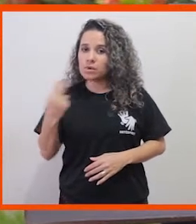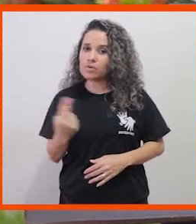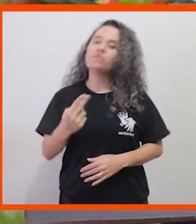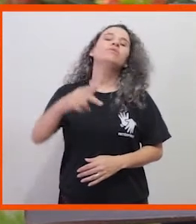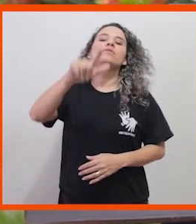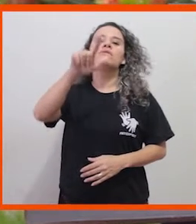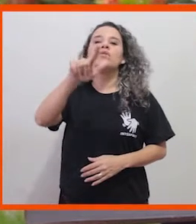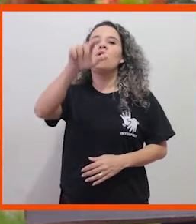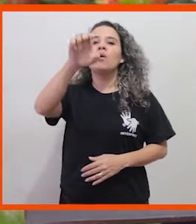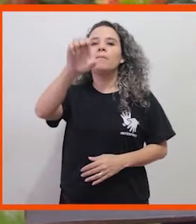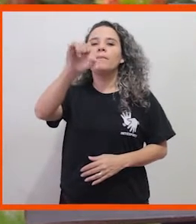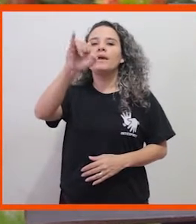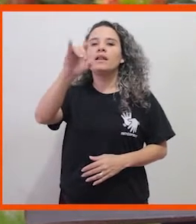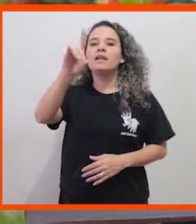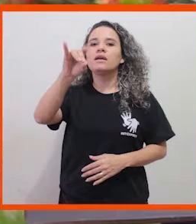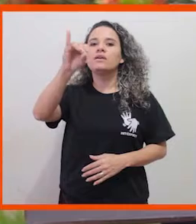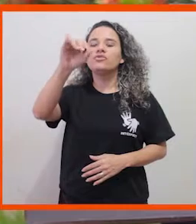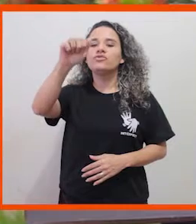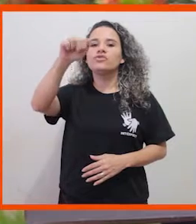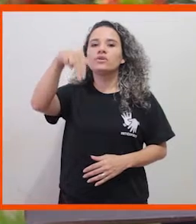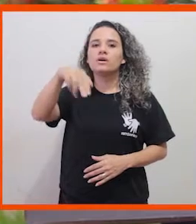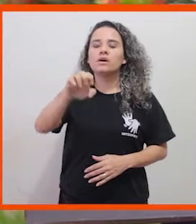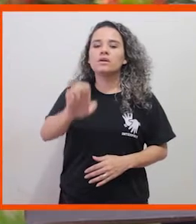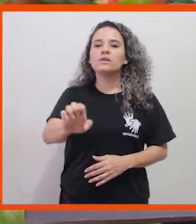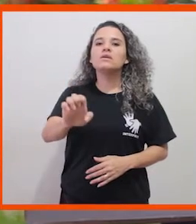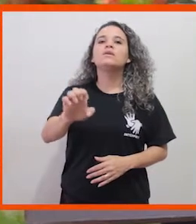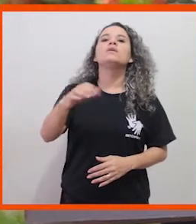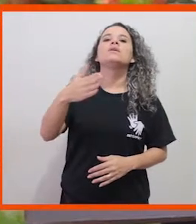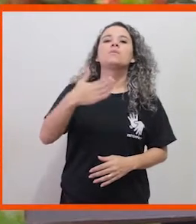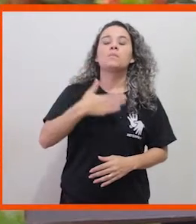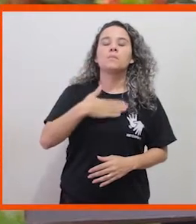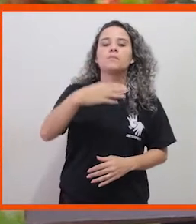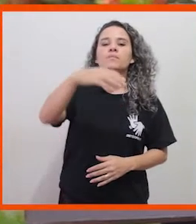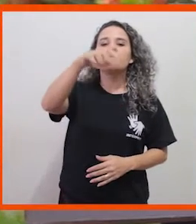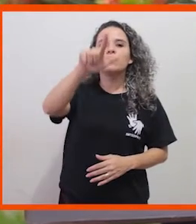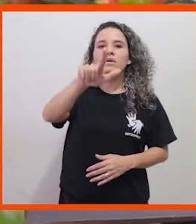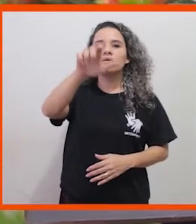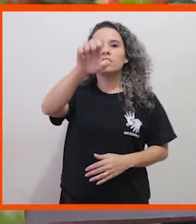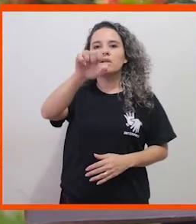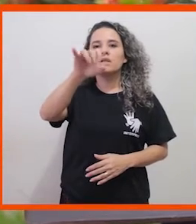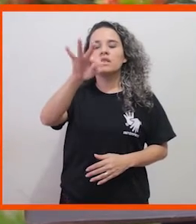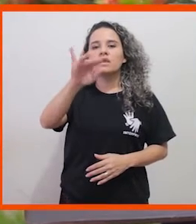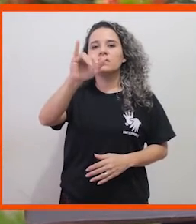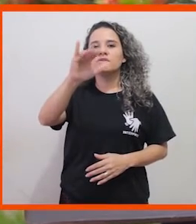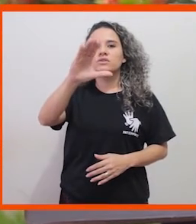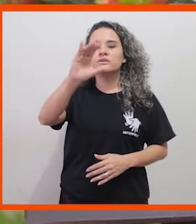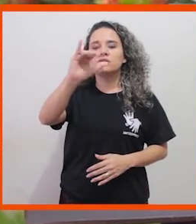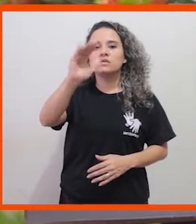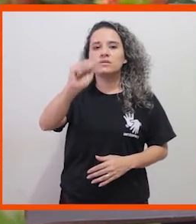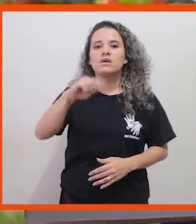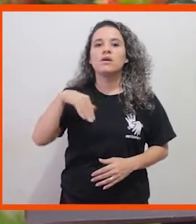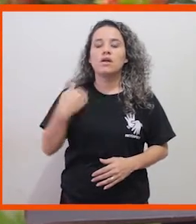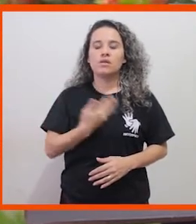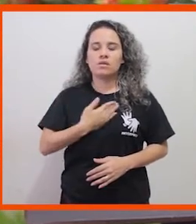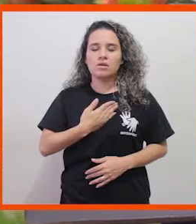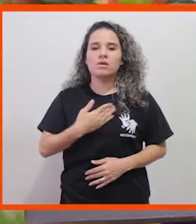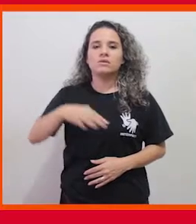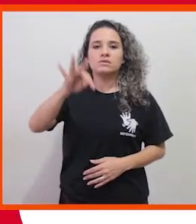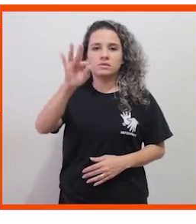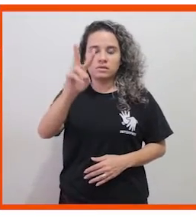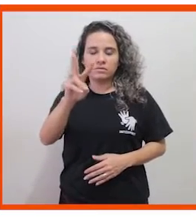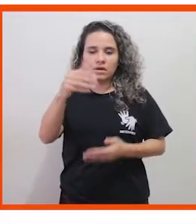nome é Leidiane. E o meu é Letícia. Somos da TV Caroço. E hoje iremos falar sobre mudança global. Se liga que o papo agora é